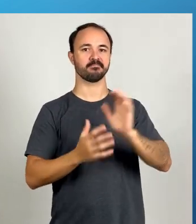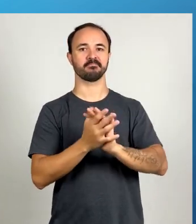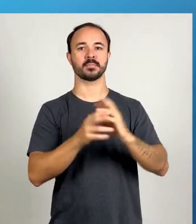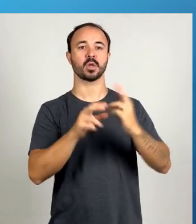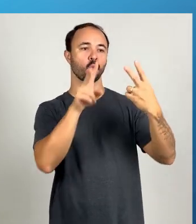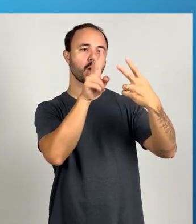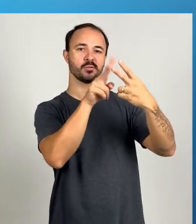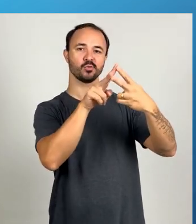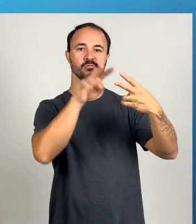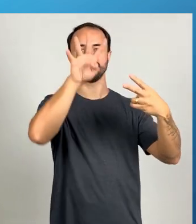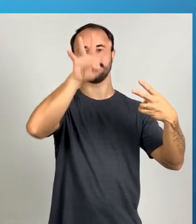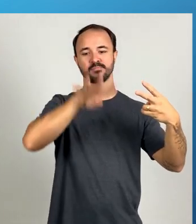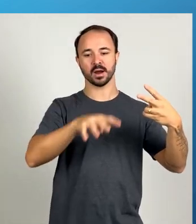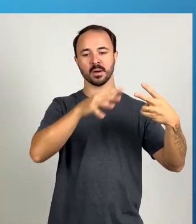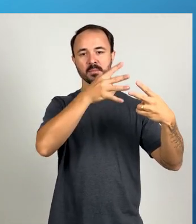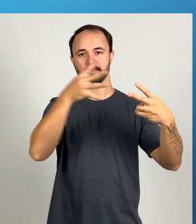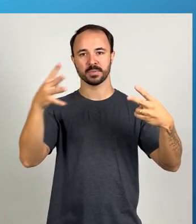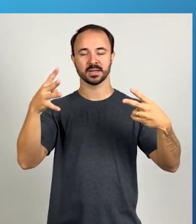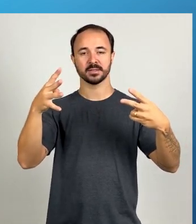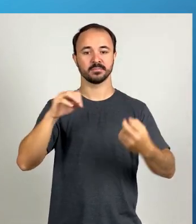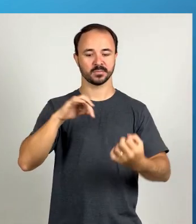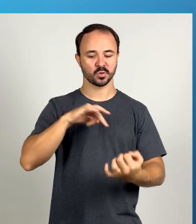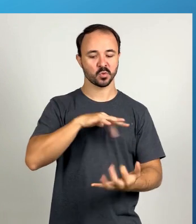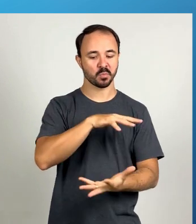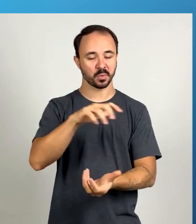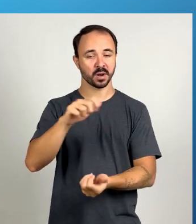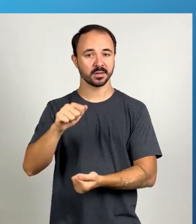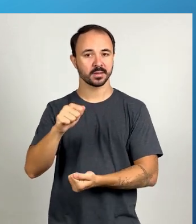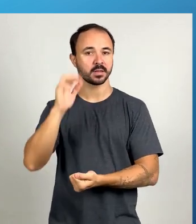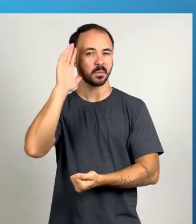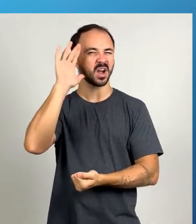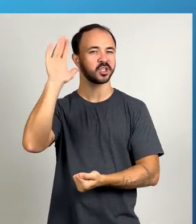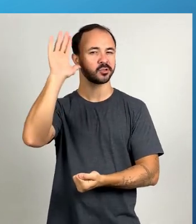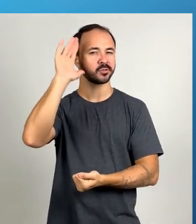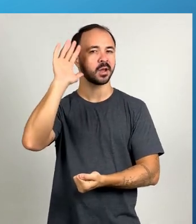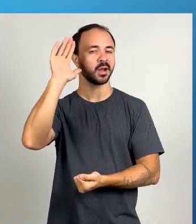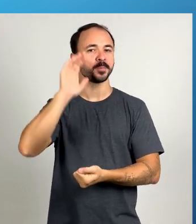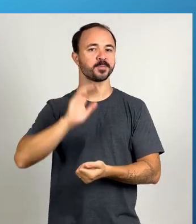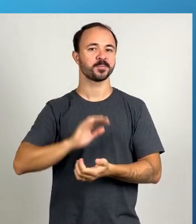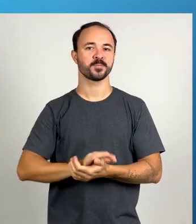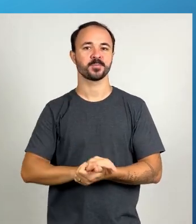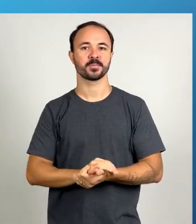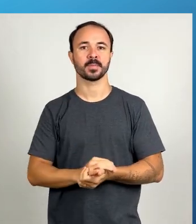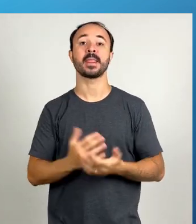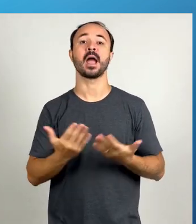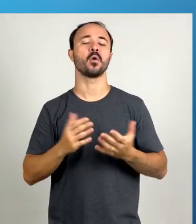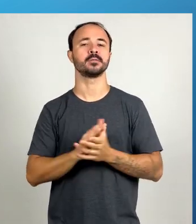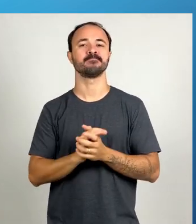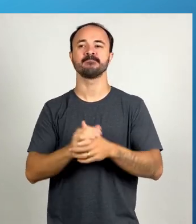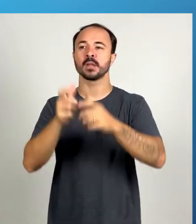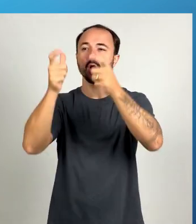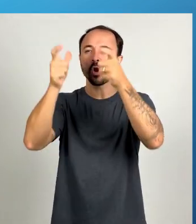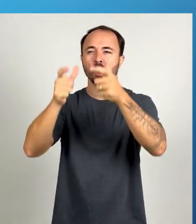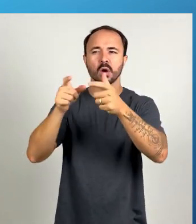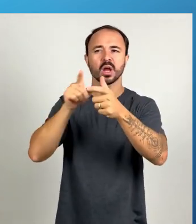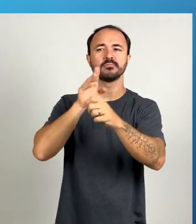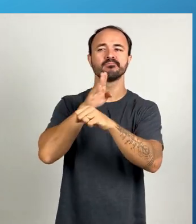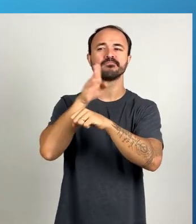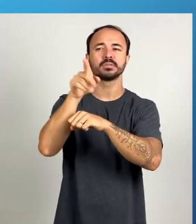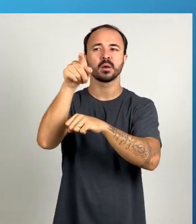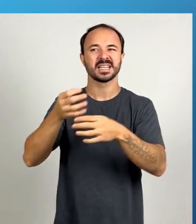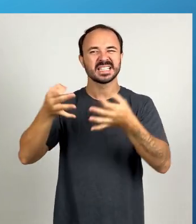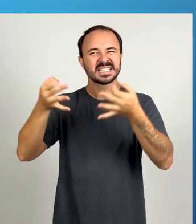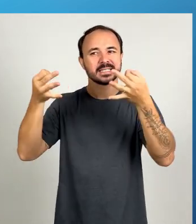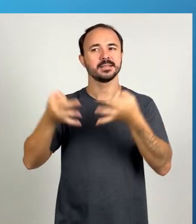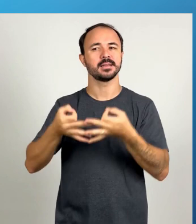tanto para leste quanto para oeste. Perfeito. Localização com precisão. Lembra que a prof falou no começo